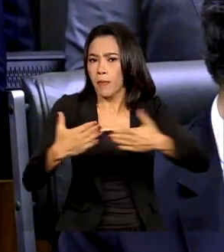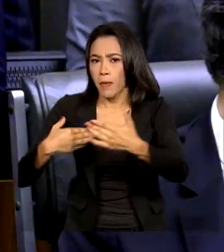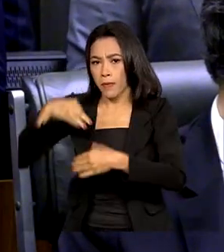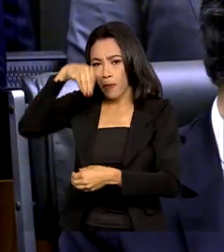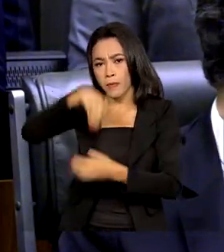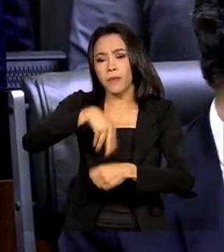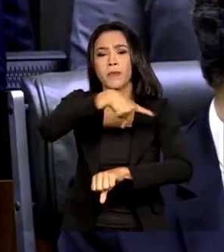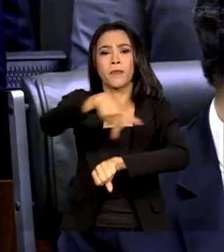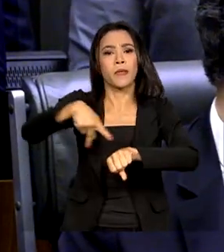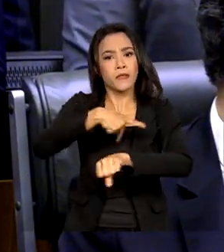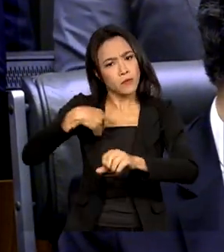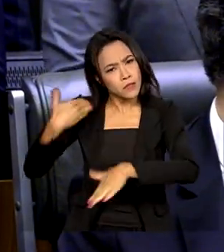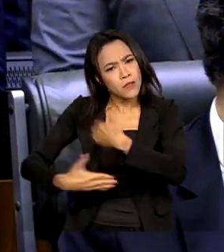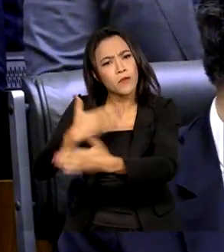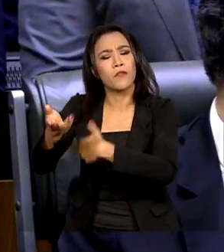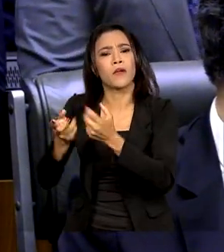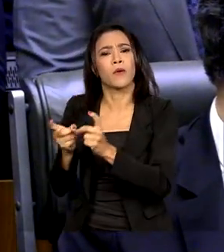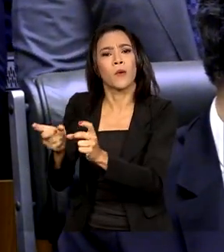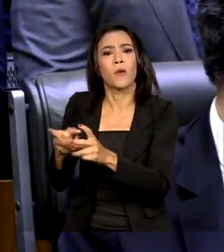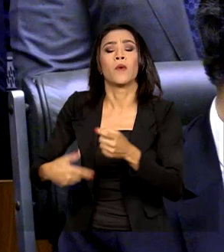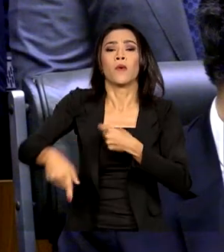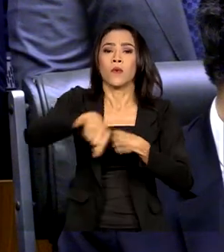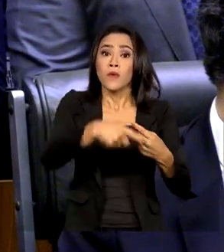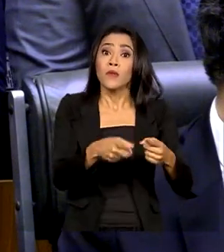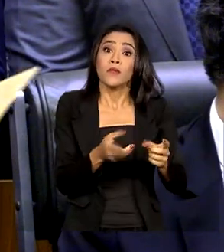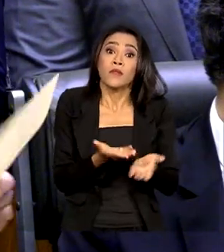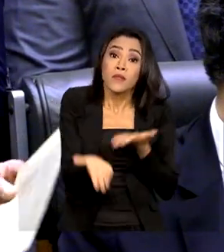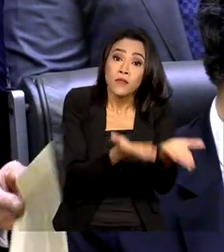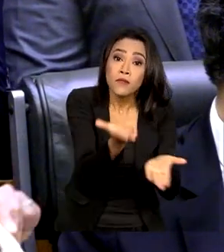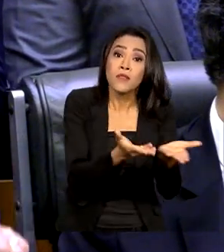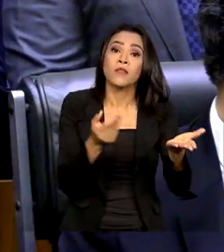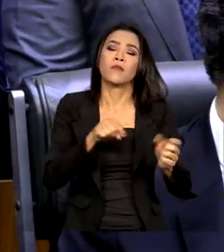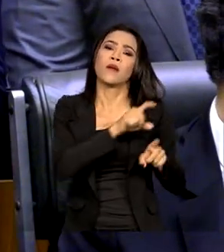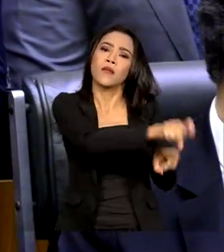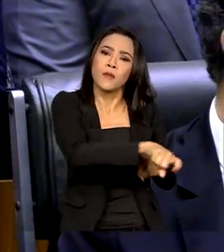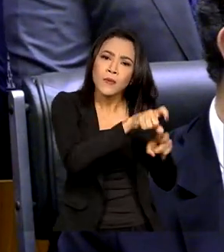desenvolver o comércio, exportações, serviços, agricultura e indústria.